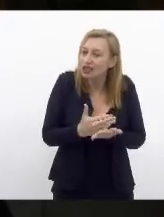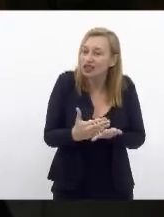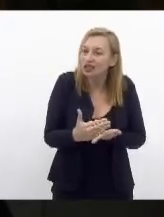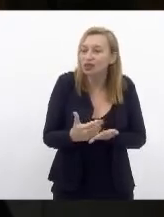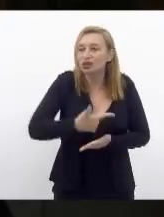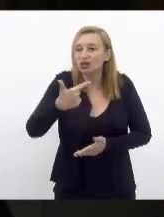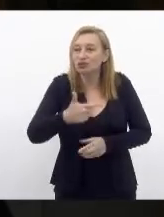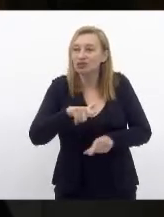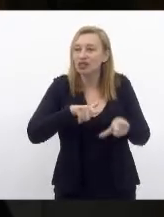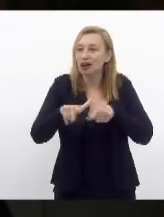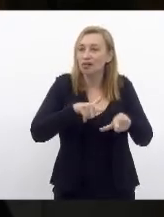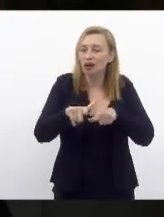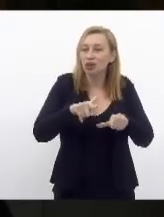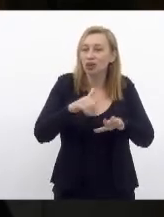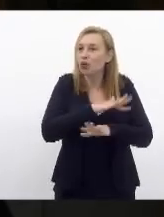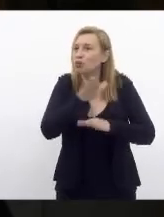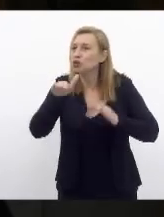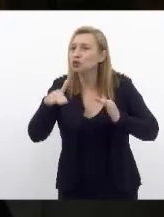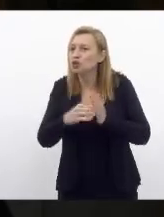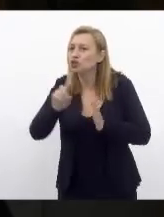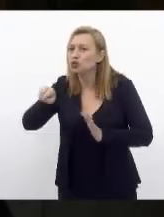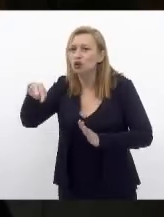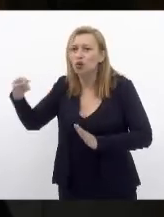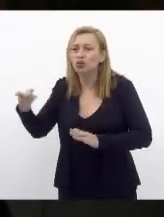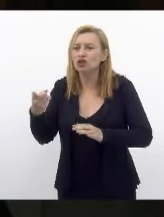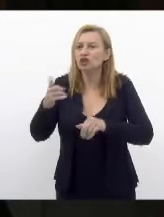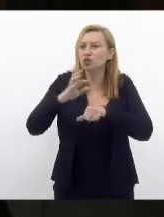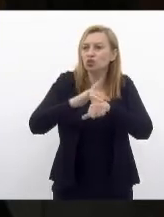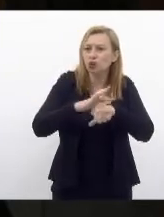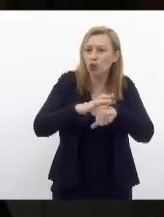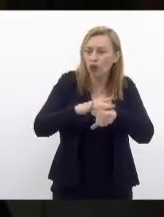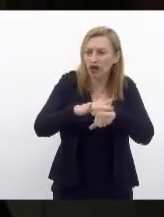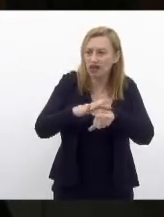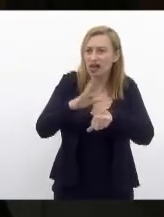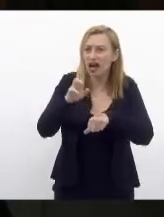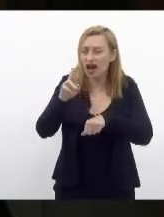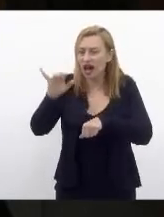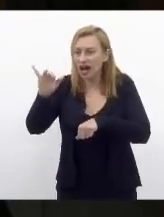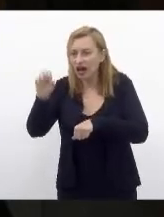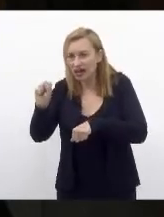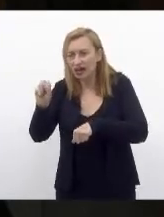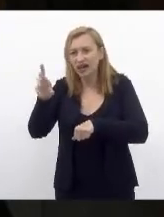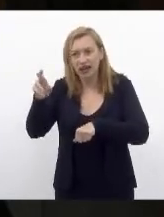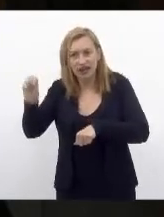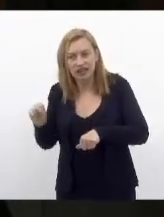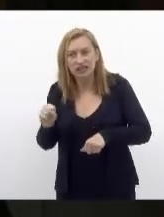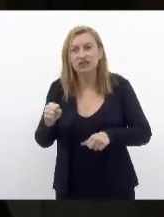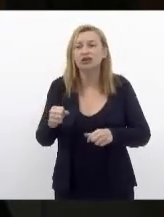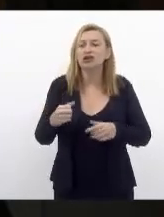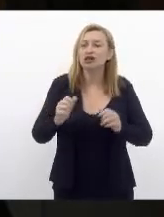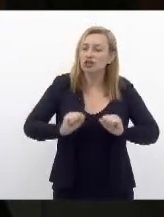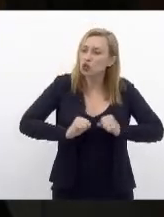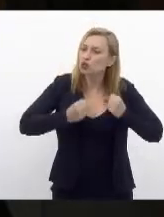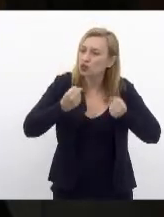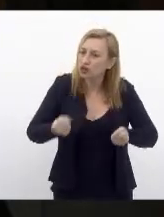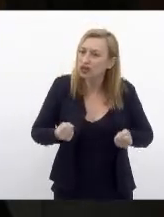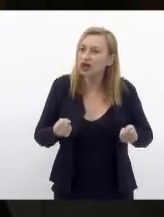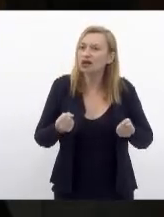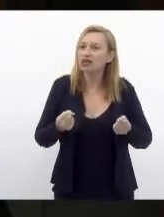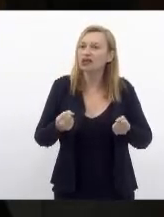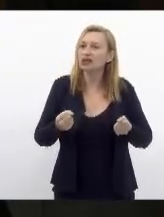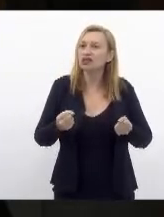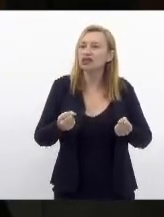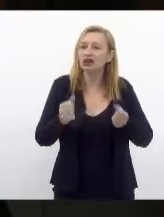mandato, como todas as outras doenças raras que a gente tem tentado aí dar